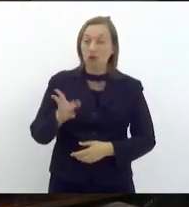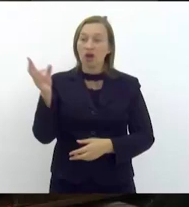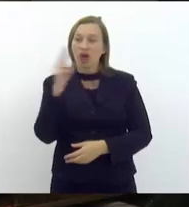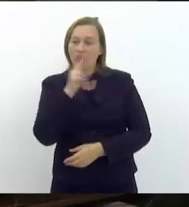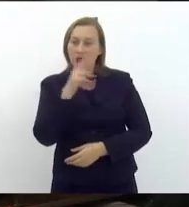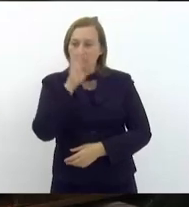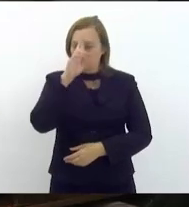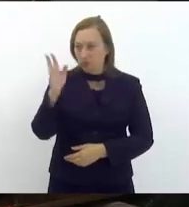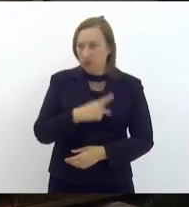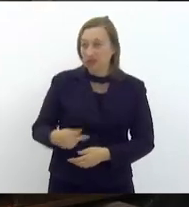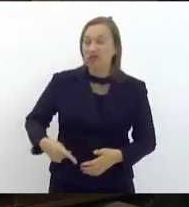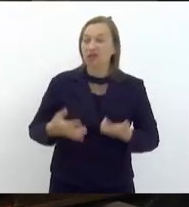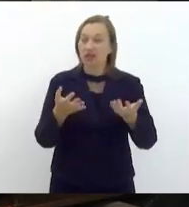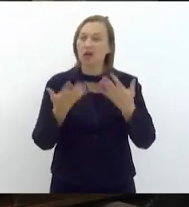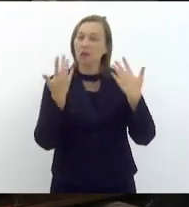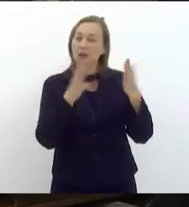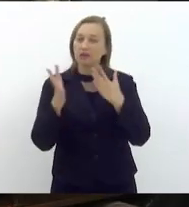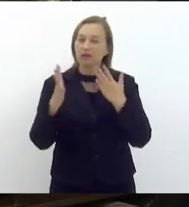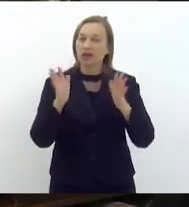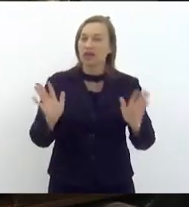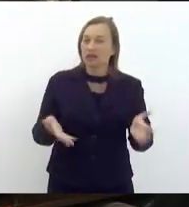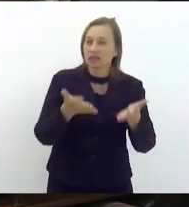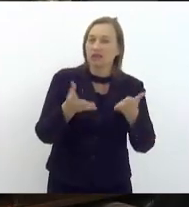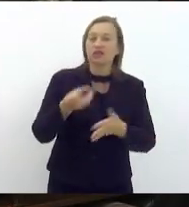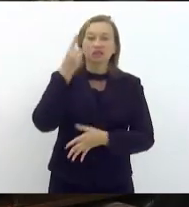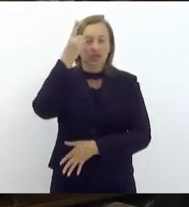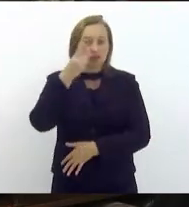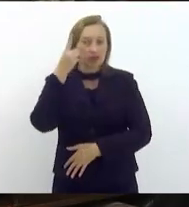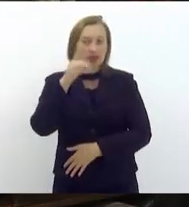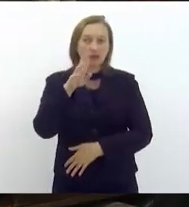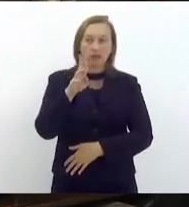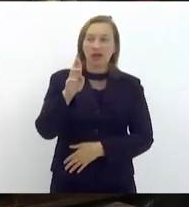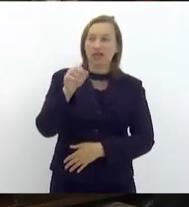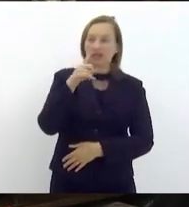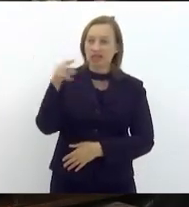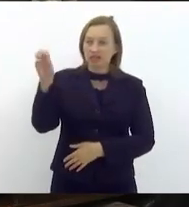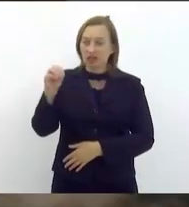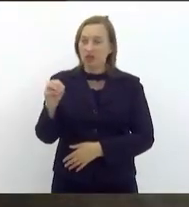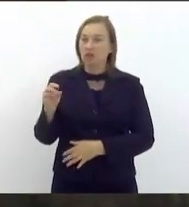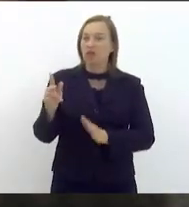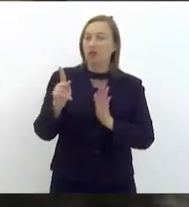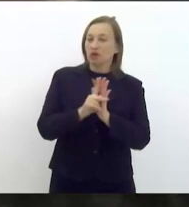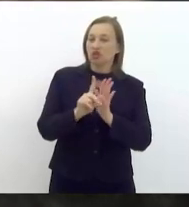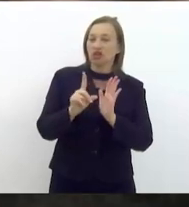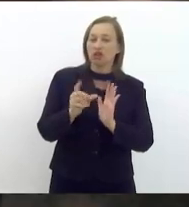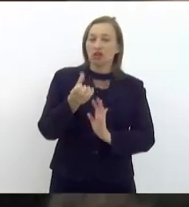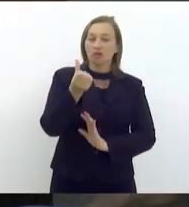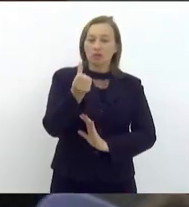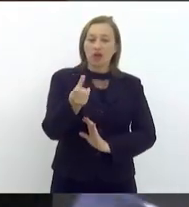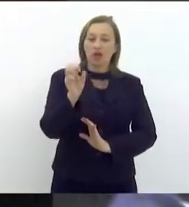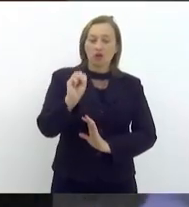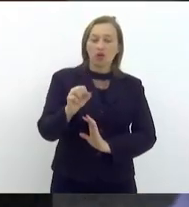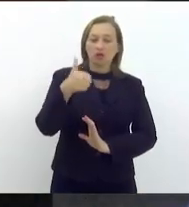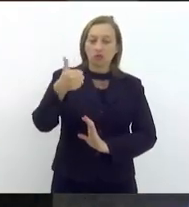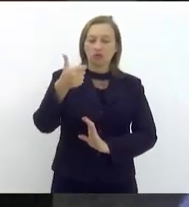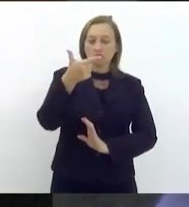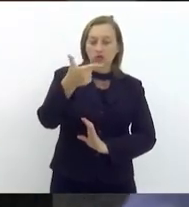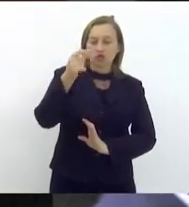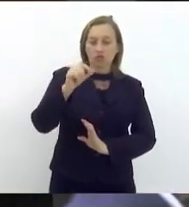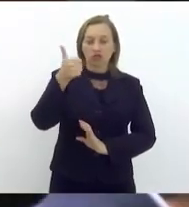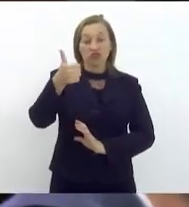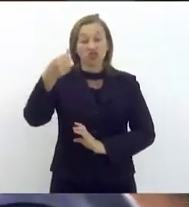presente eu quero aqui saudar iniciativa do deputado brasão no projeto 681 1823 2023